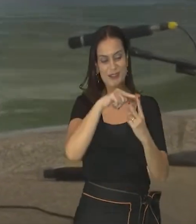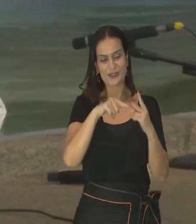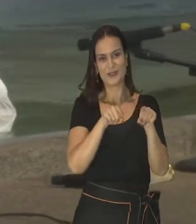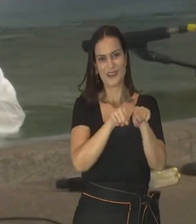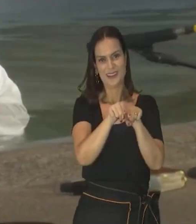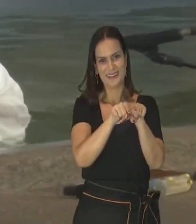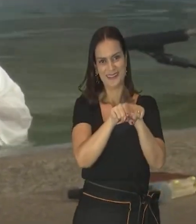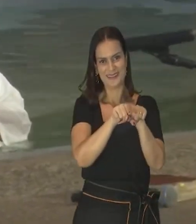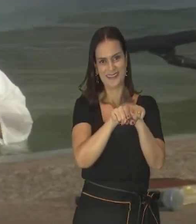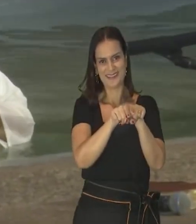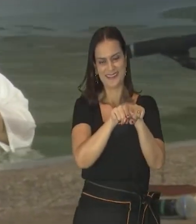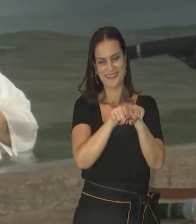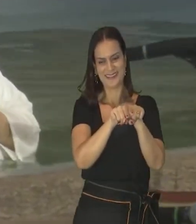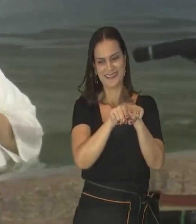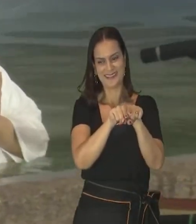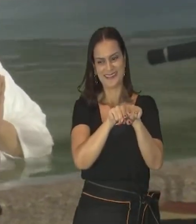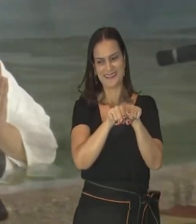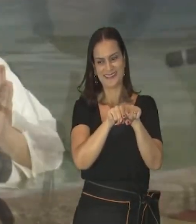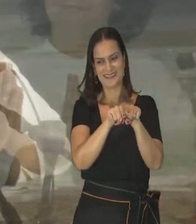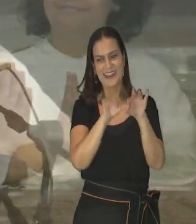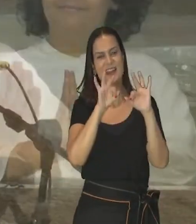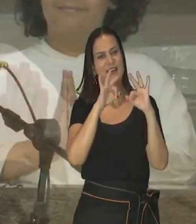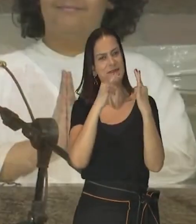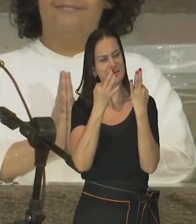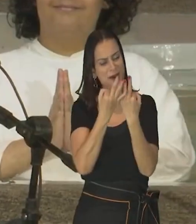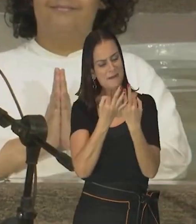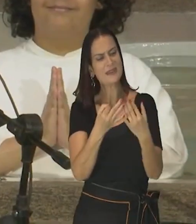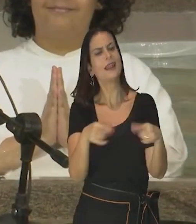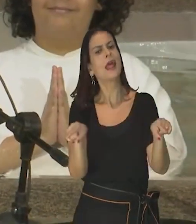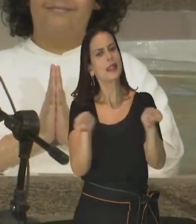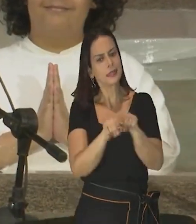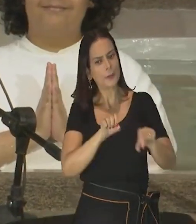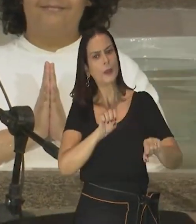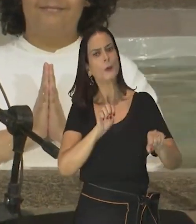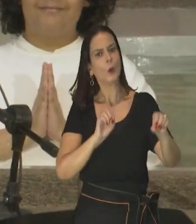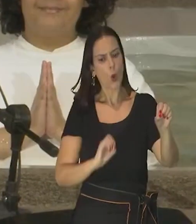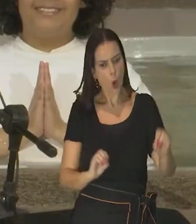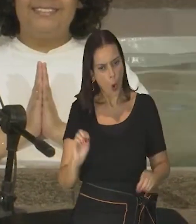irmãos de uma família também muito operosa,